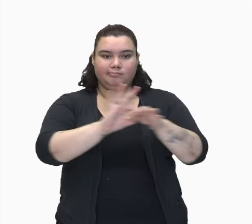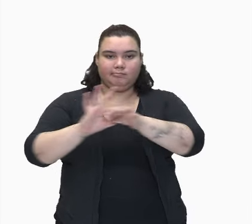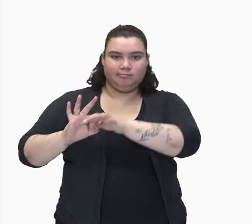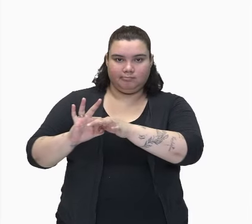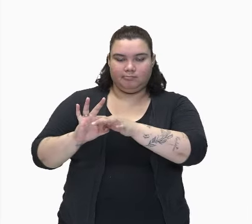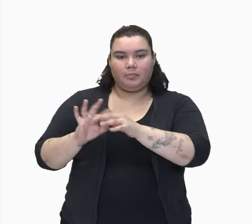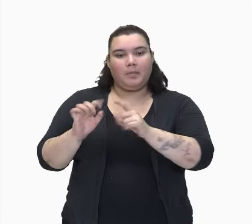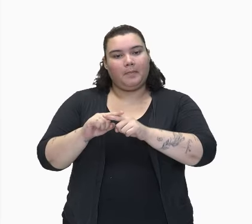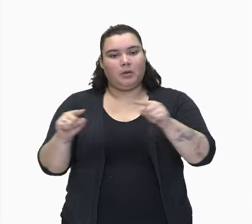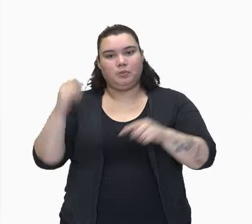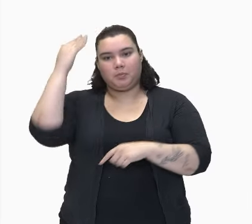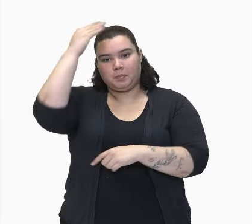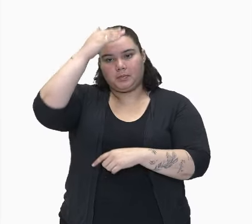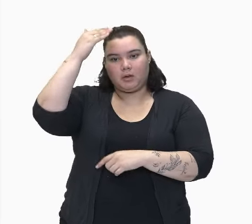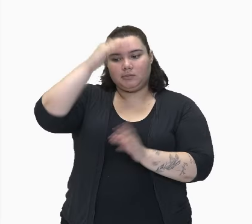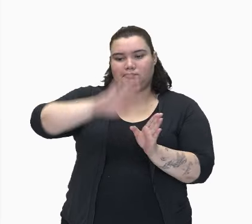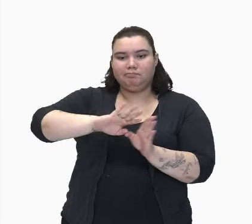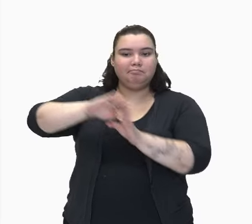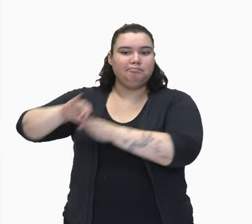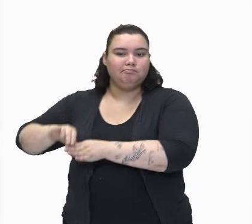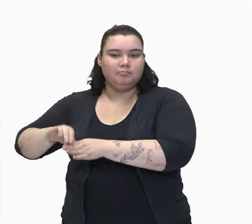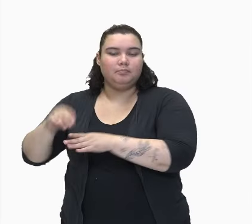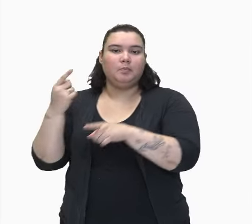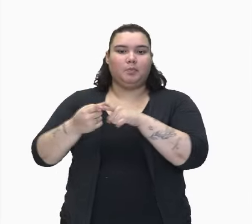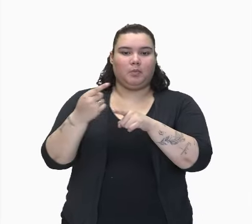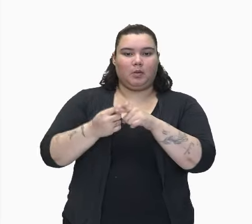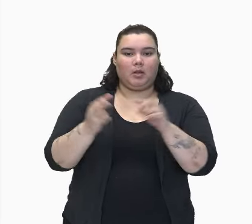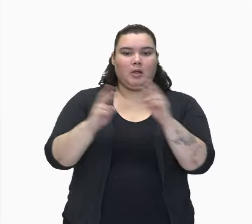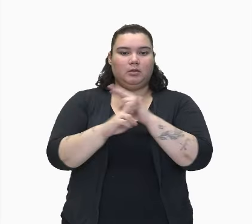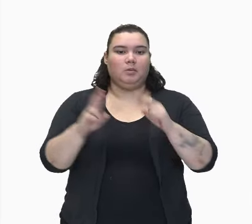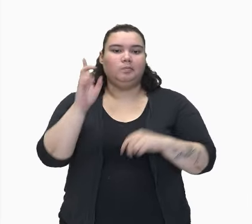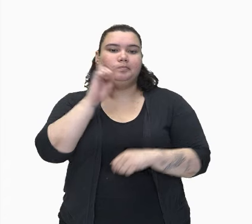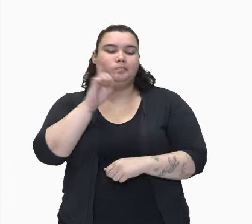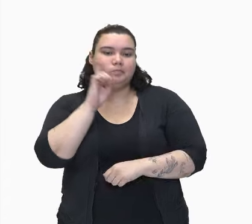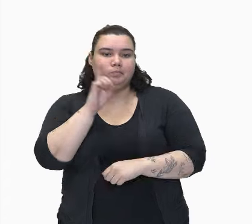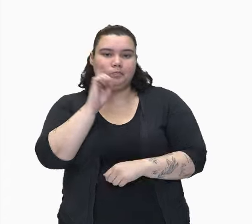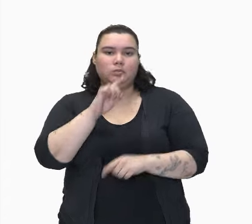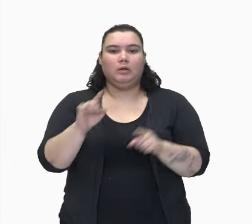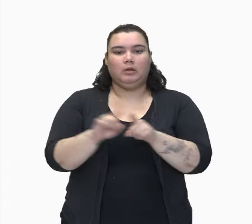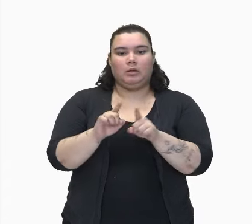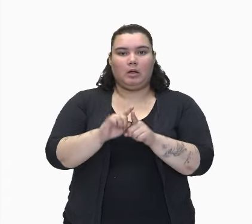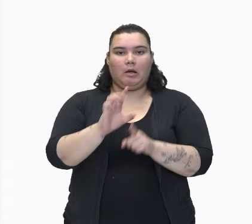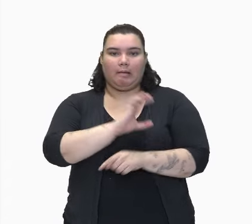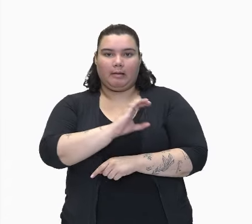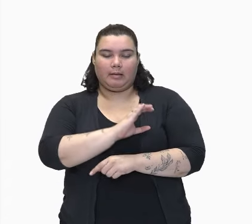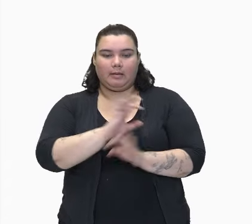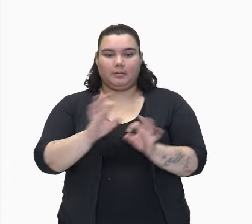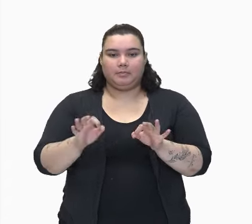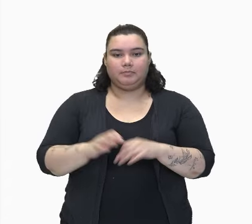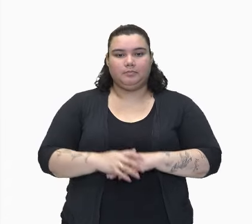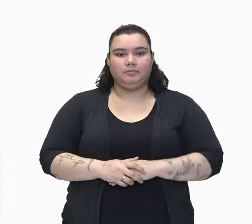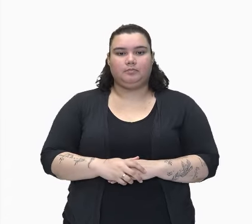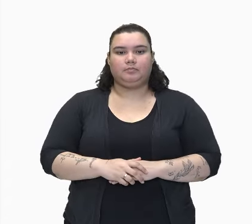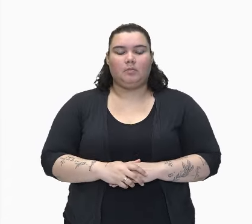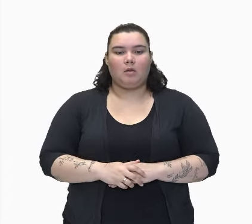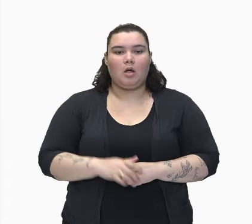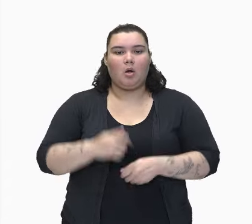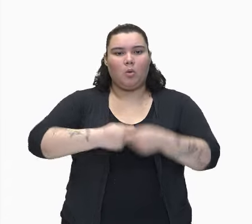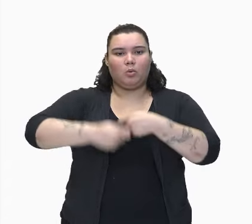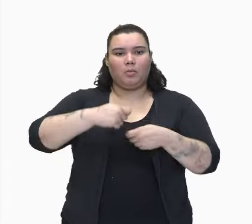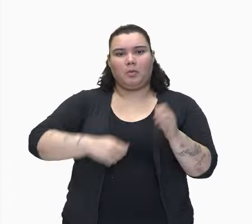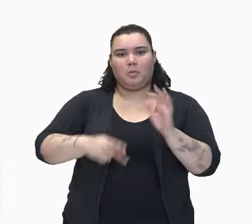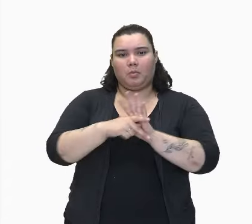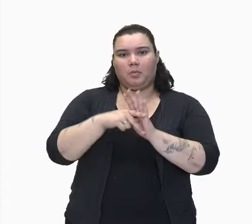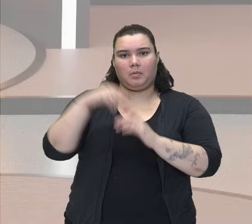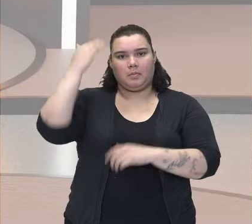Porém, o México acaba sendo deixado de lado em relação aos Estados Unidos da América e ao Canadá. E em relação à economia do México, gente, como é